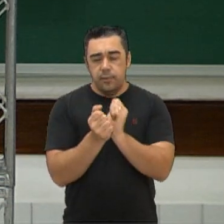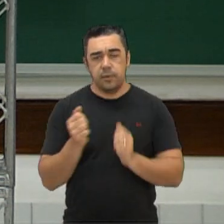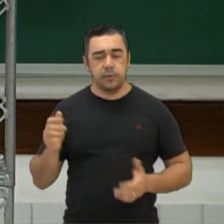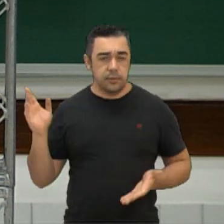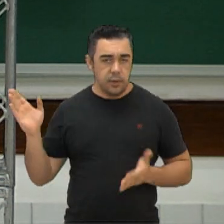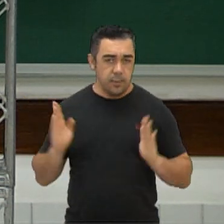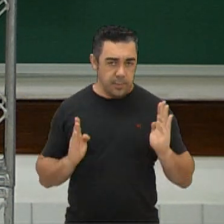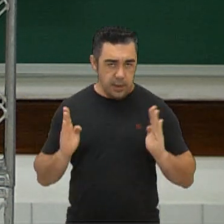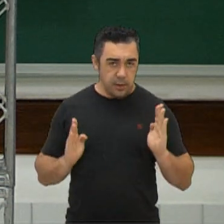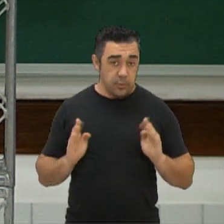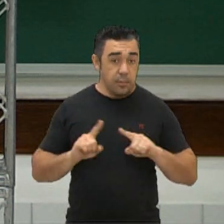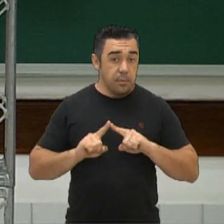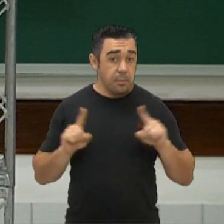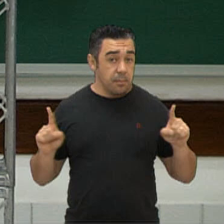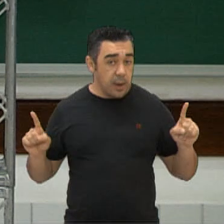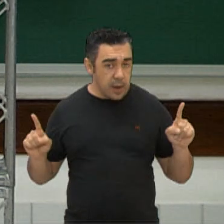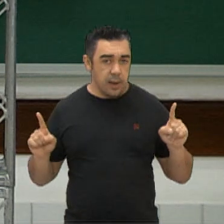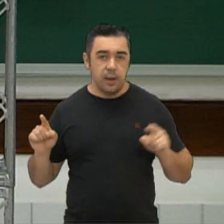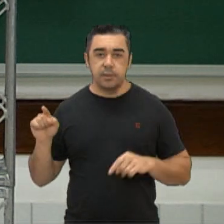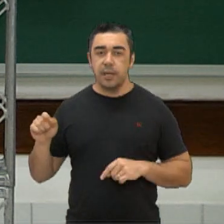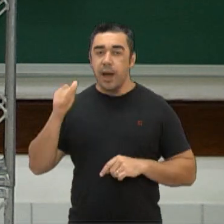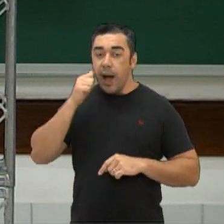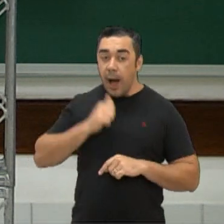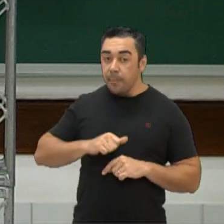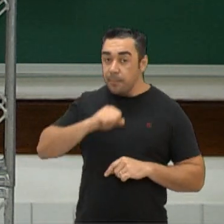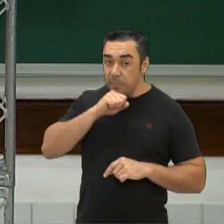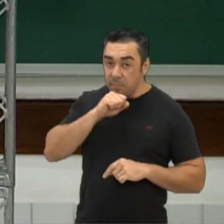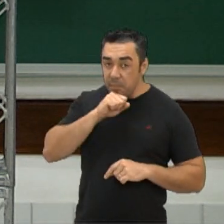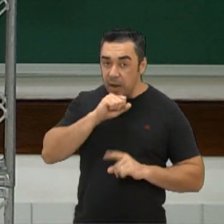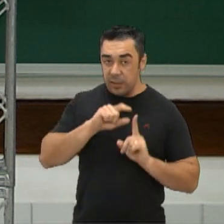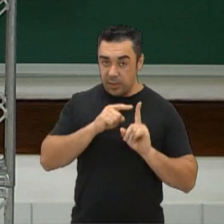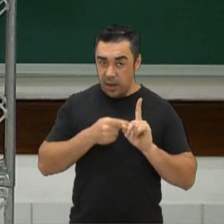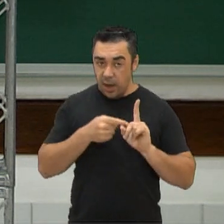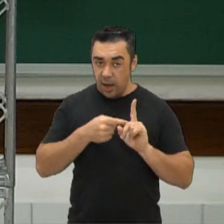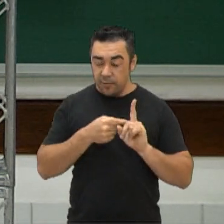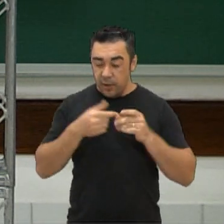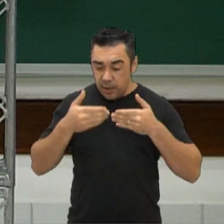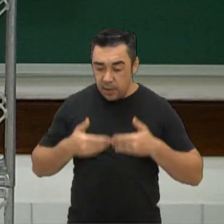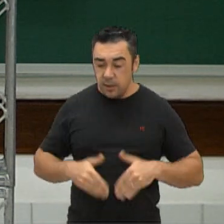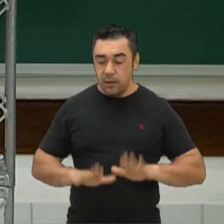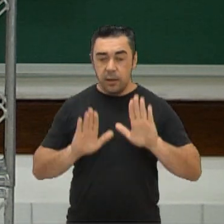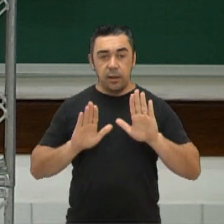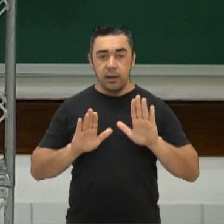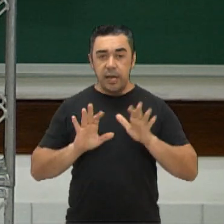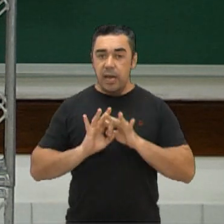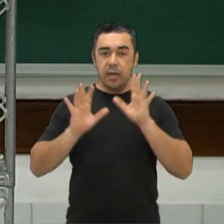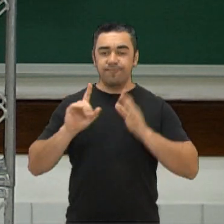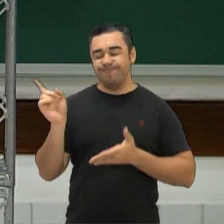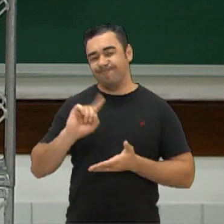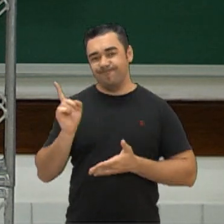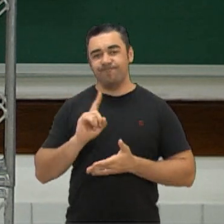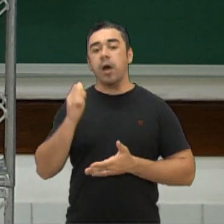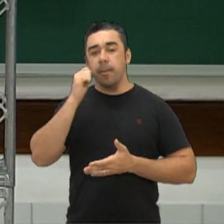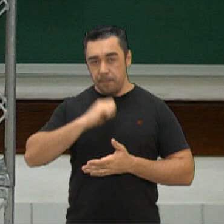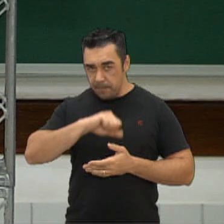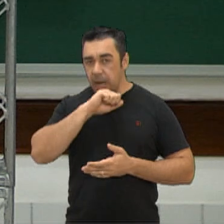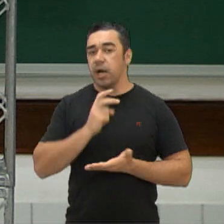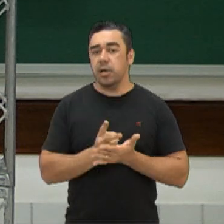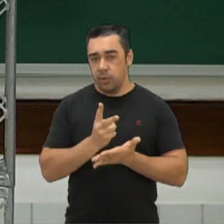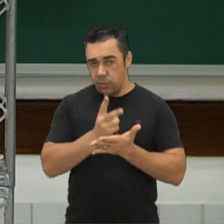data. Porém, ela não dava liberdade para as mães desses escravos e escravas nascidos a partir dessa